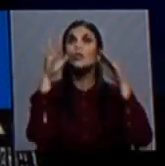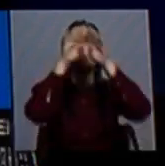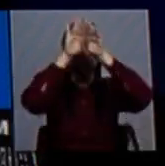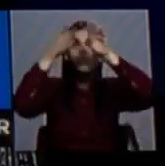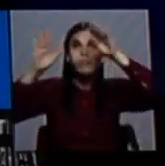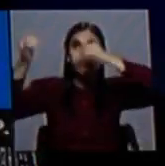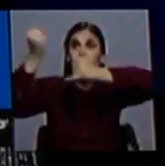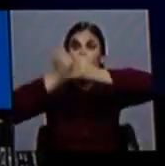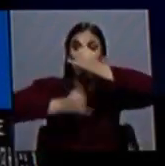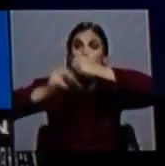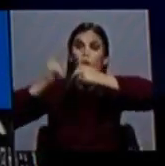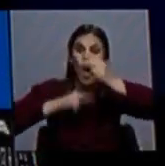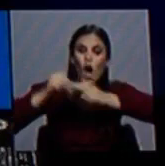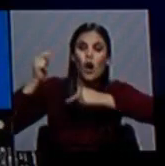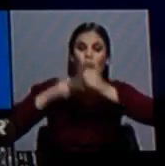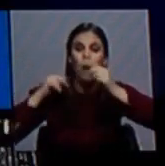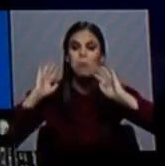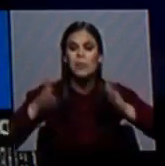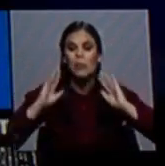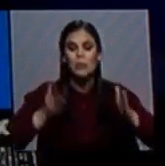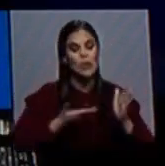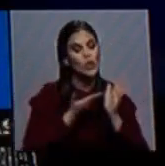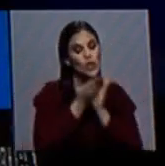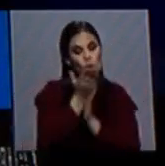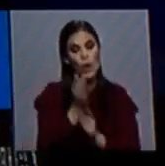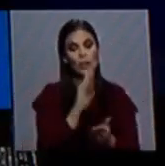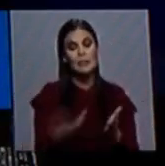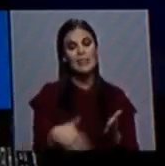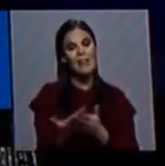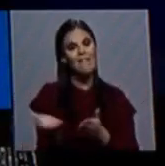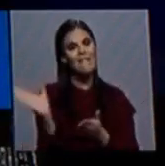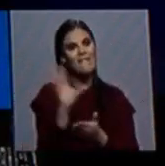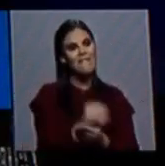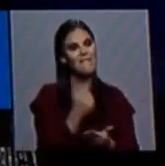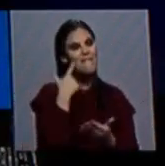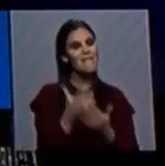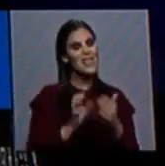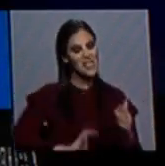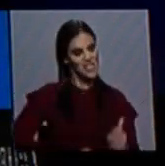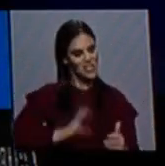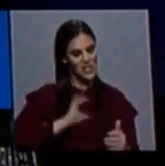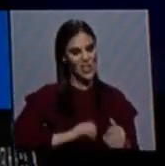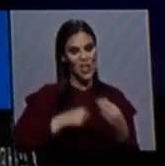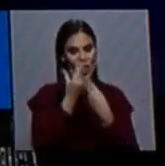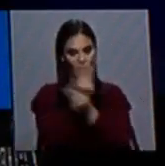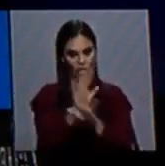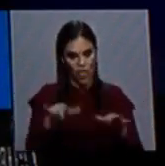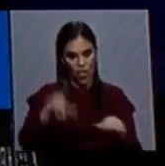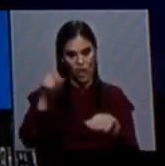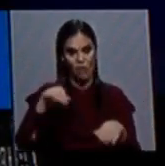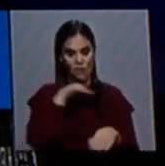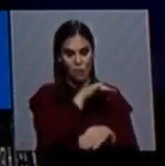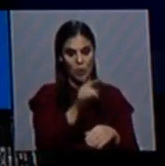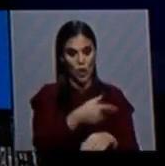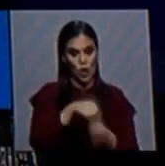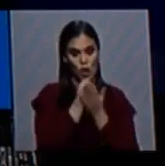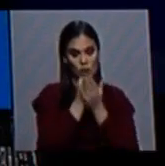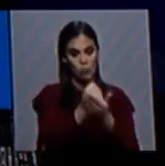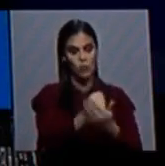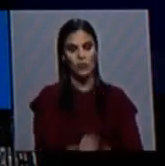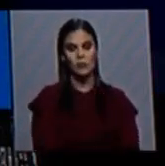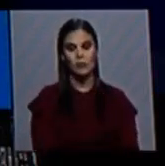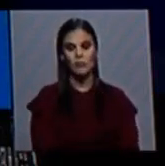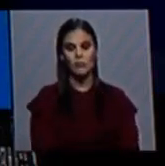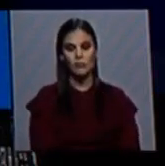de obras que nós ainda temos que realizar para dar mais com dignidade às crianças e às famílias que nós apoiamos. E